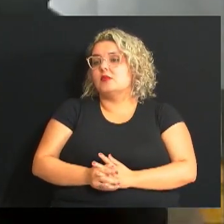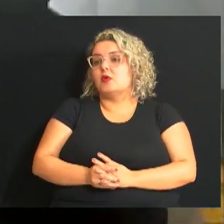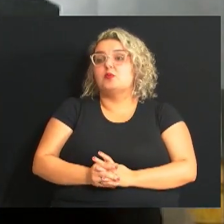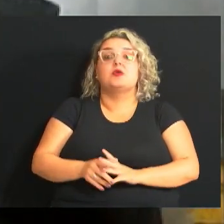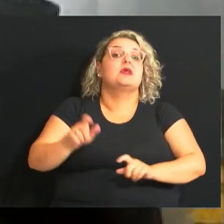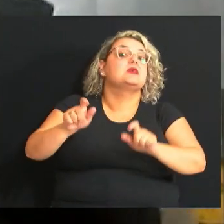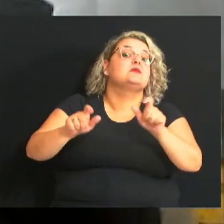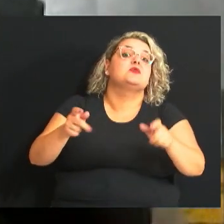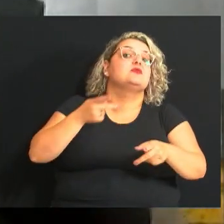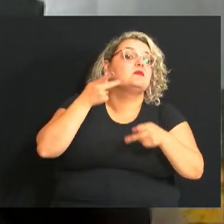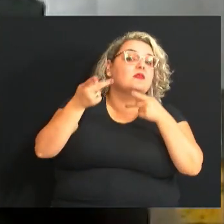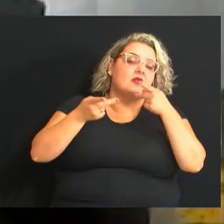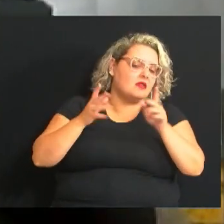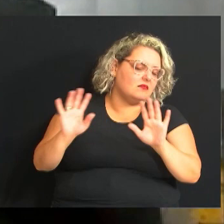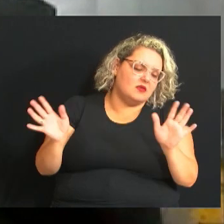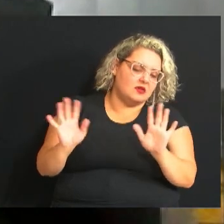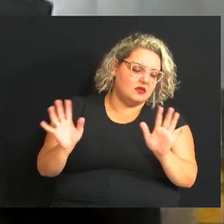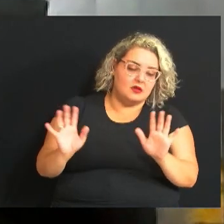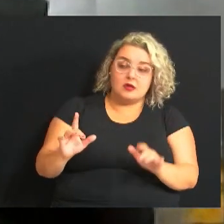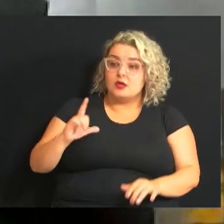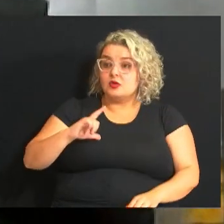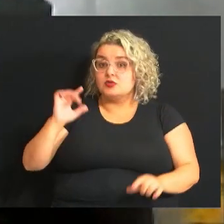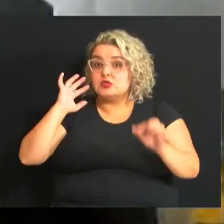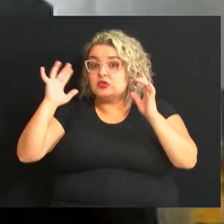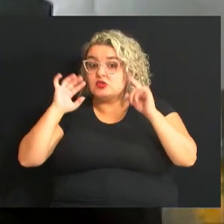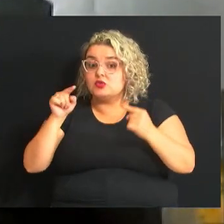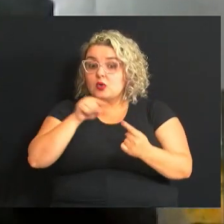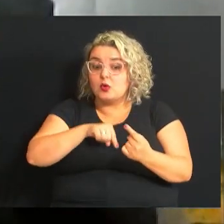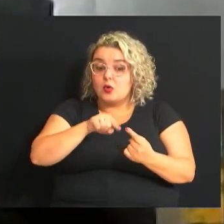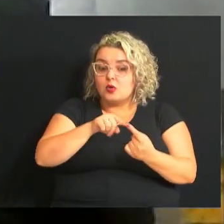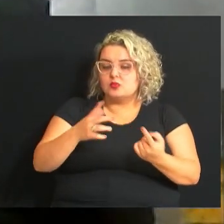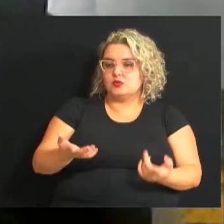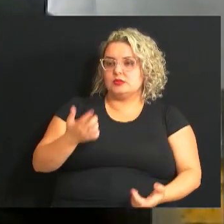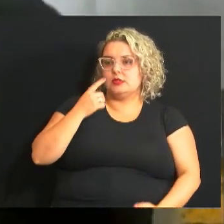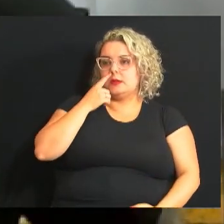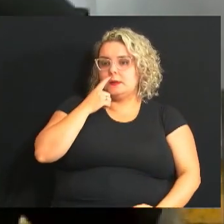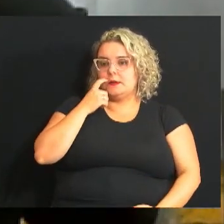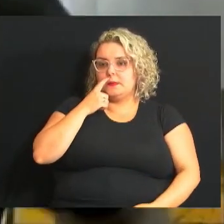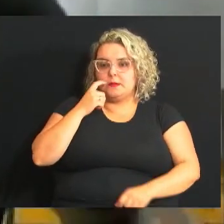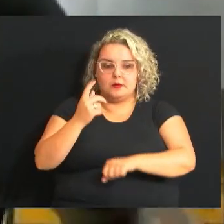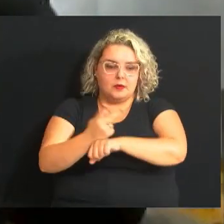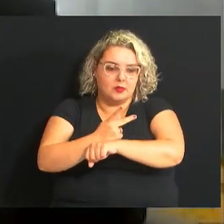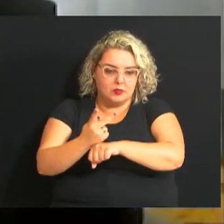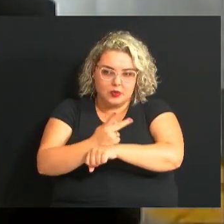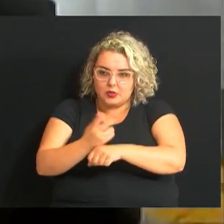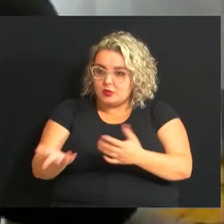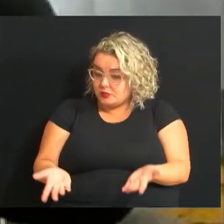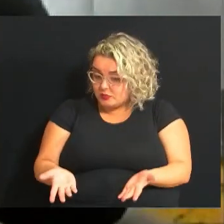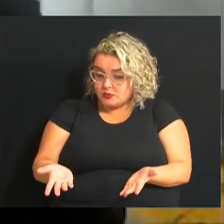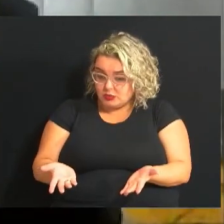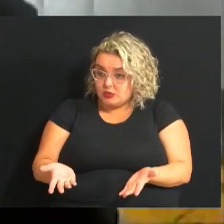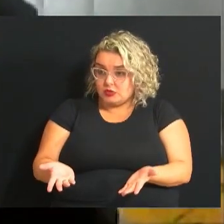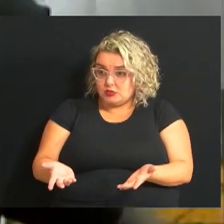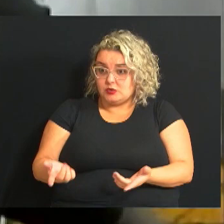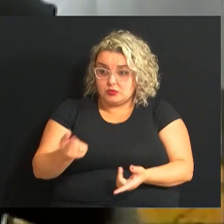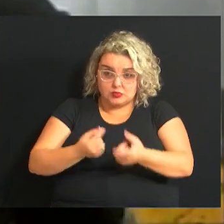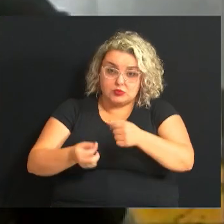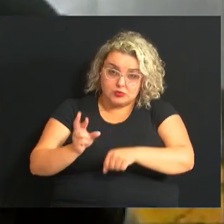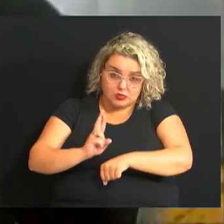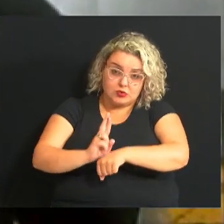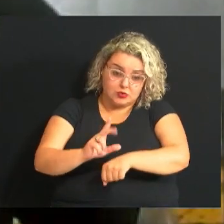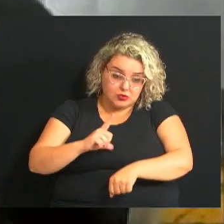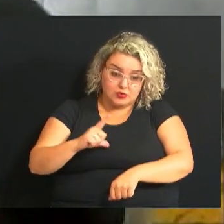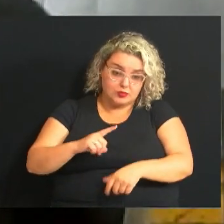falavam, porque assim, eu tinha aquele sonho, aquele objetivo e buscava aquilo com os recursos limitados que eu tinha em mãos,